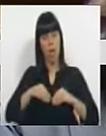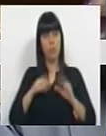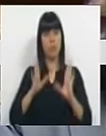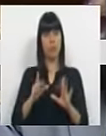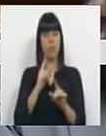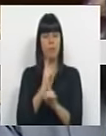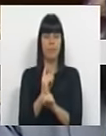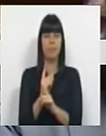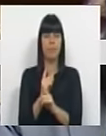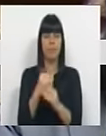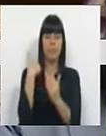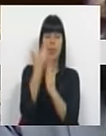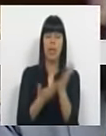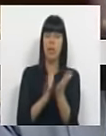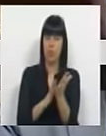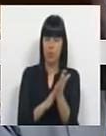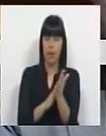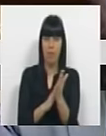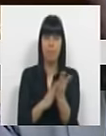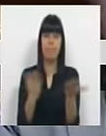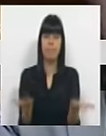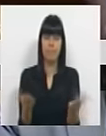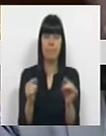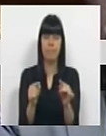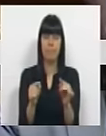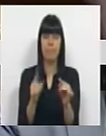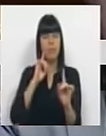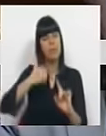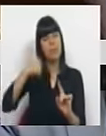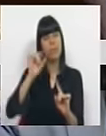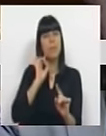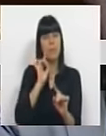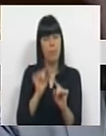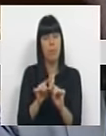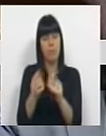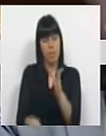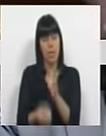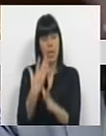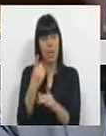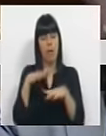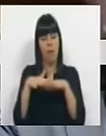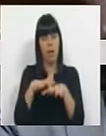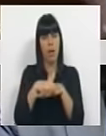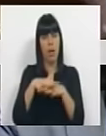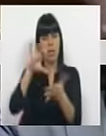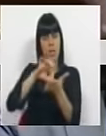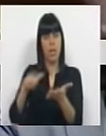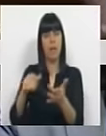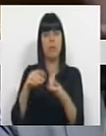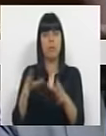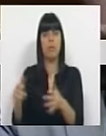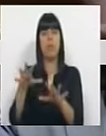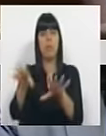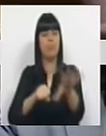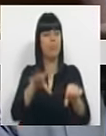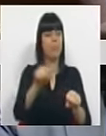assumidos na mencionada resolução. Para tal, é de fundamental importância a criação de uma rede de centros de recolha de